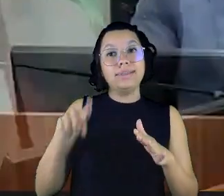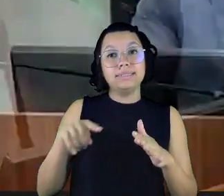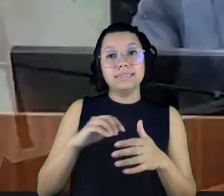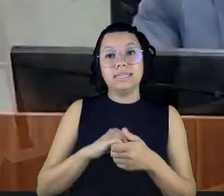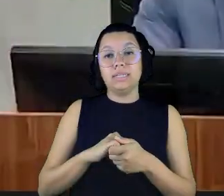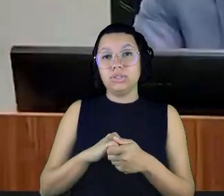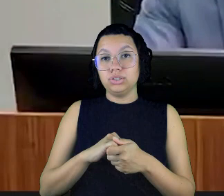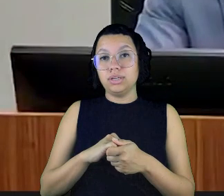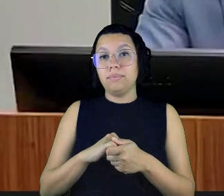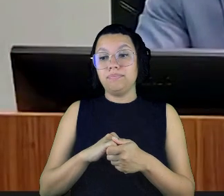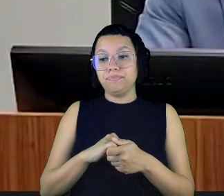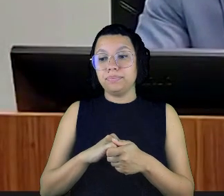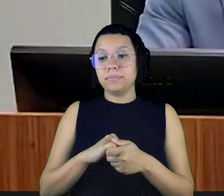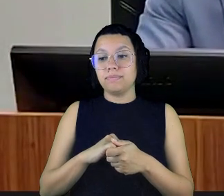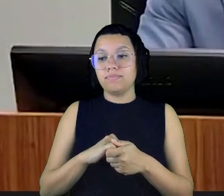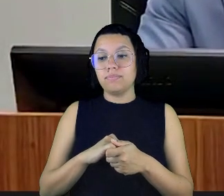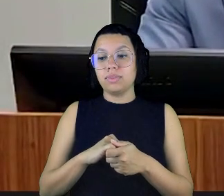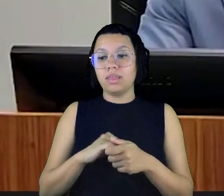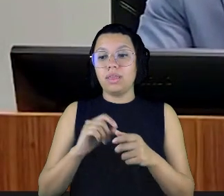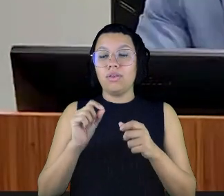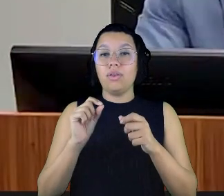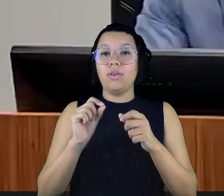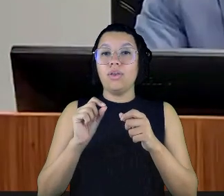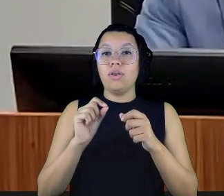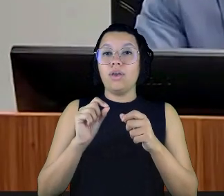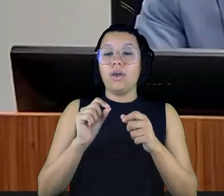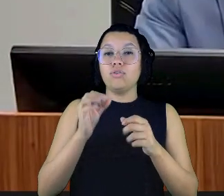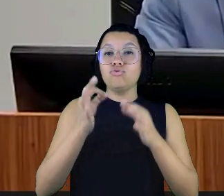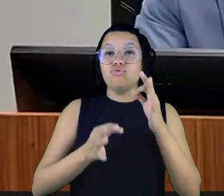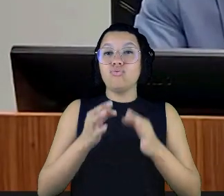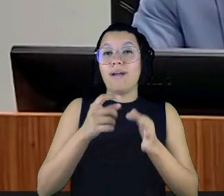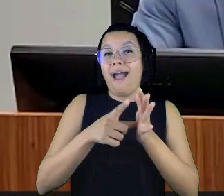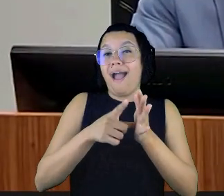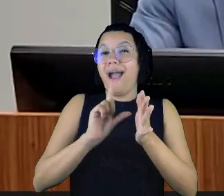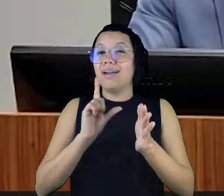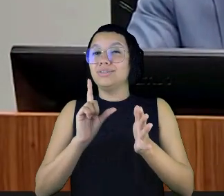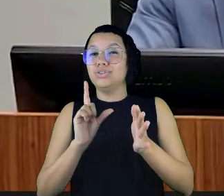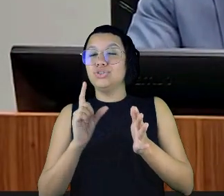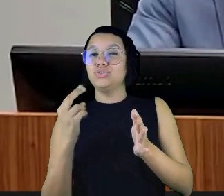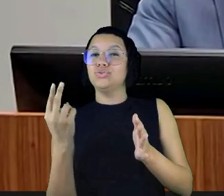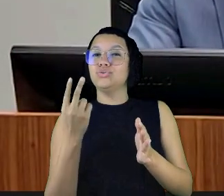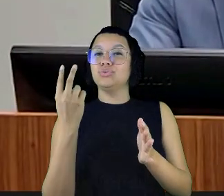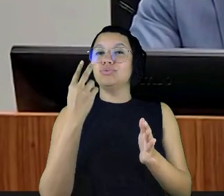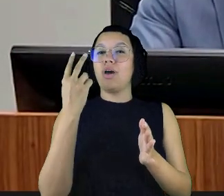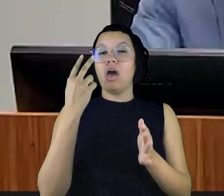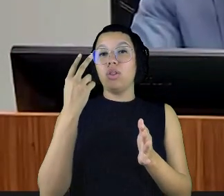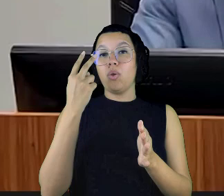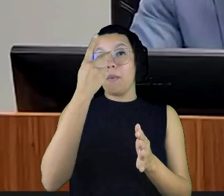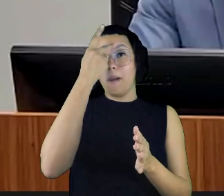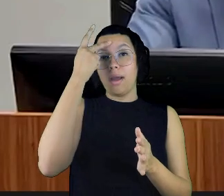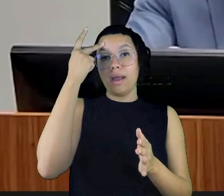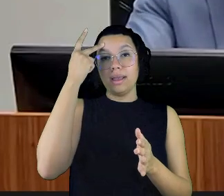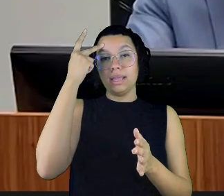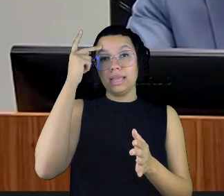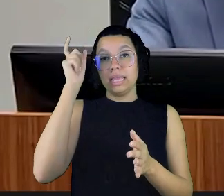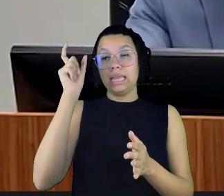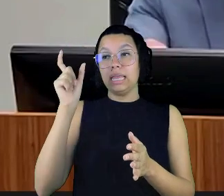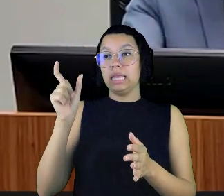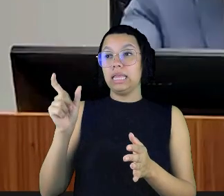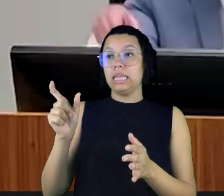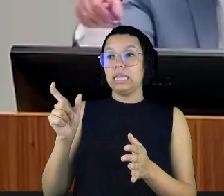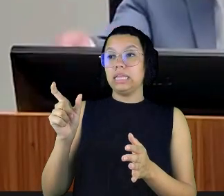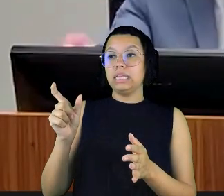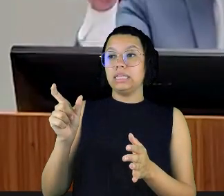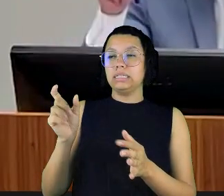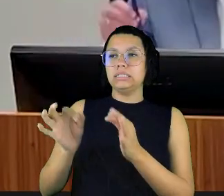precipitação de um juízo de valor que o exequente fará. Ah, eu não vou aceitar o bem porque eu sei que